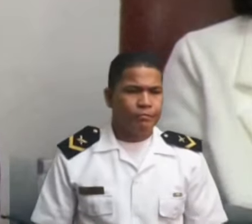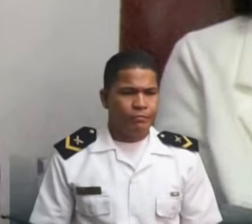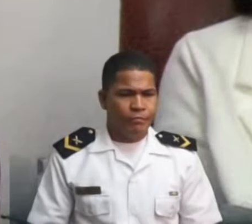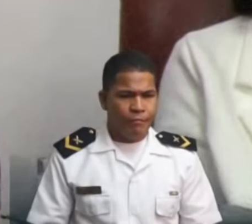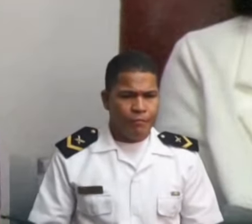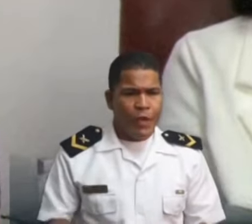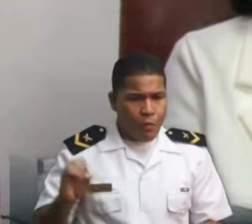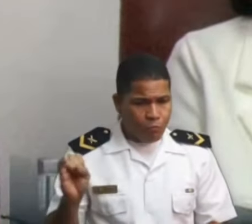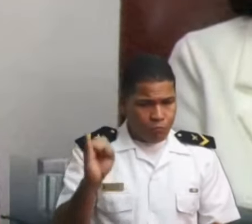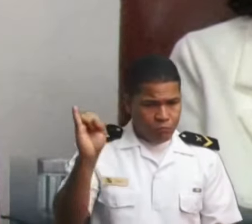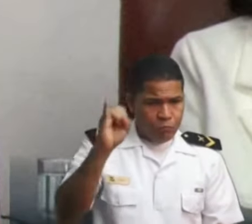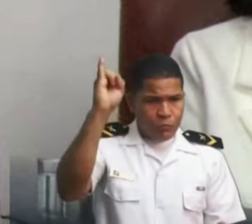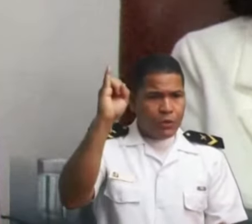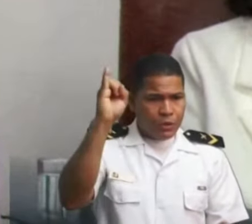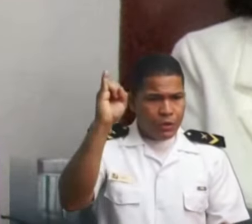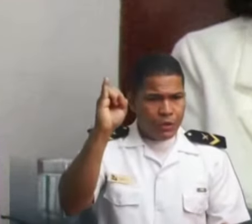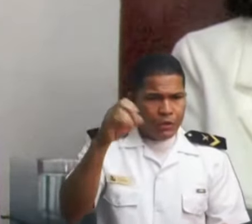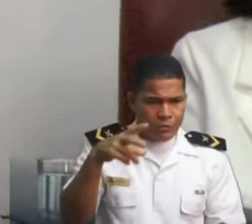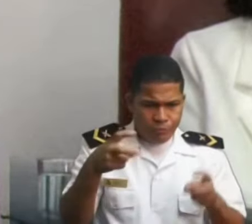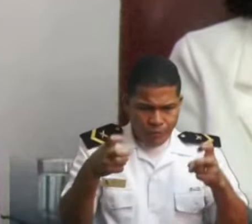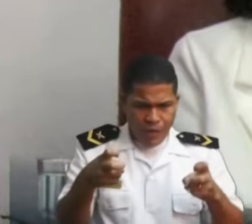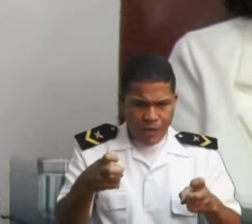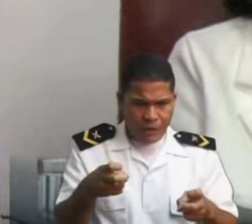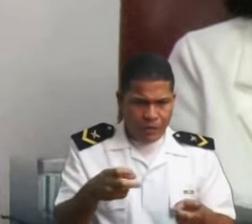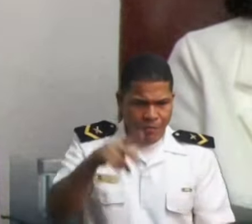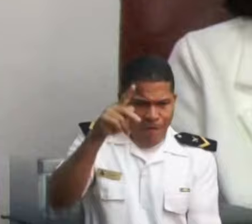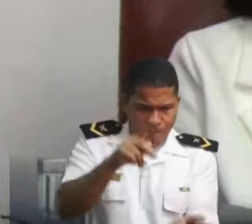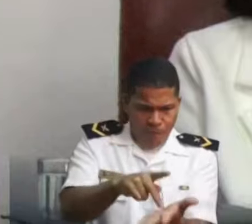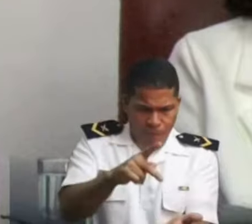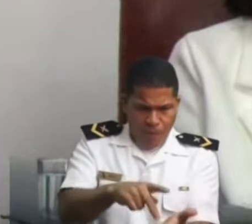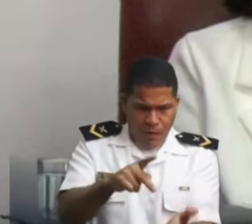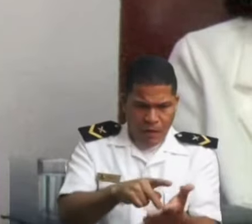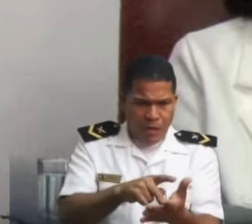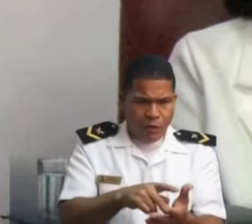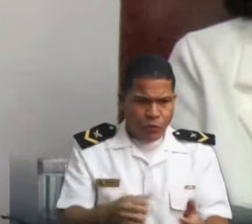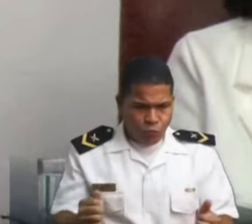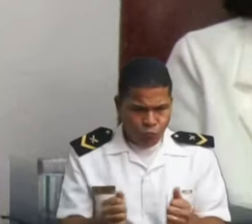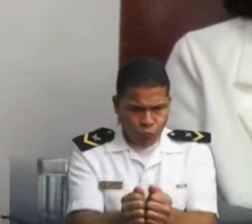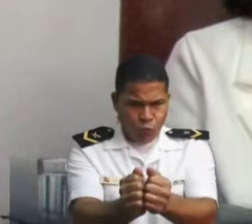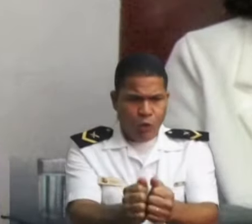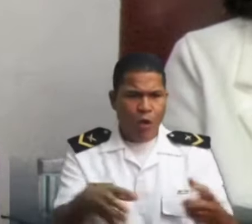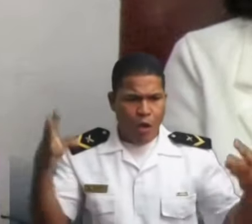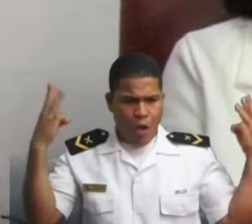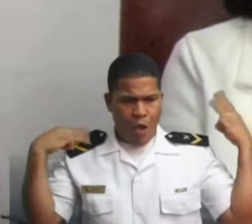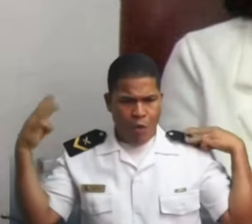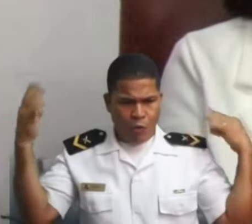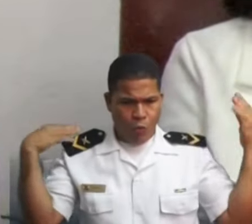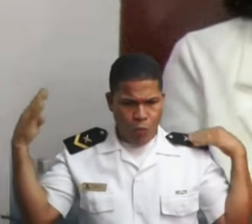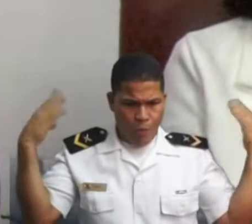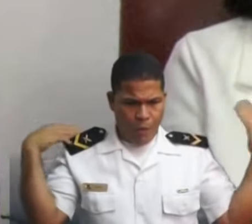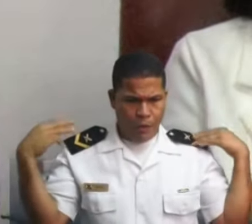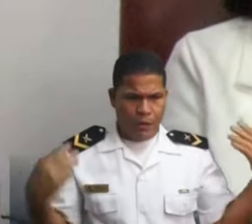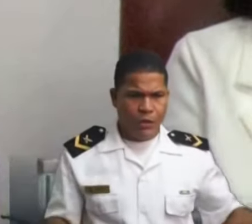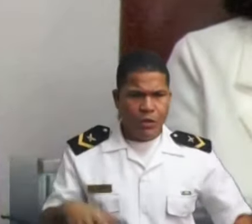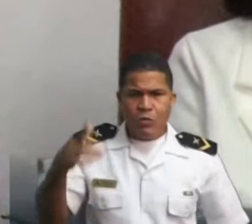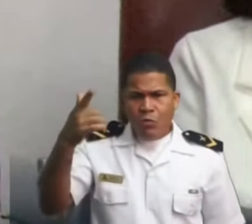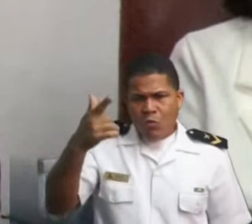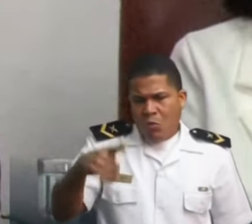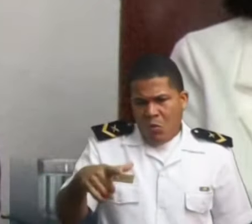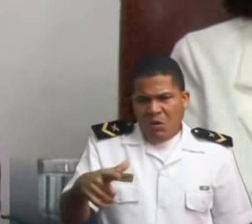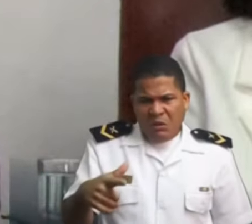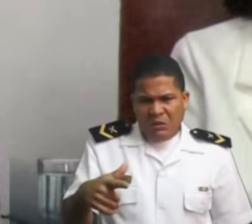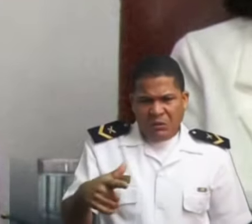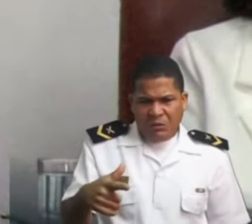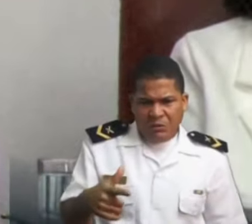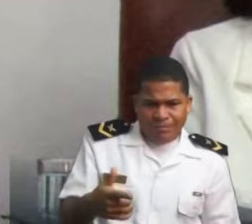É importante destacar o inexorável vínculo com a Marinha do Brasil, que, dentre outros prós,